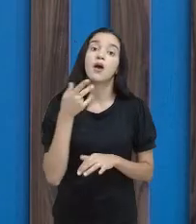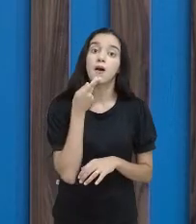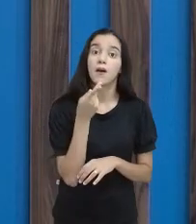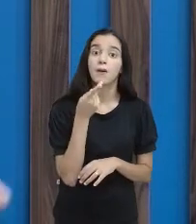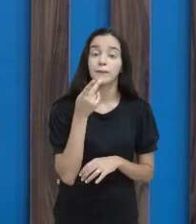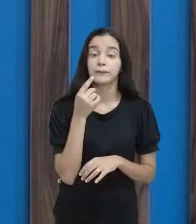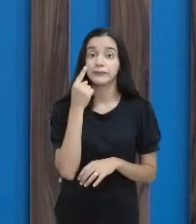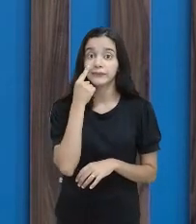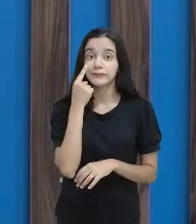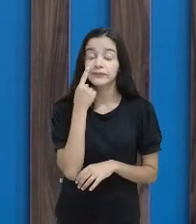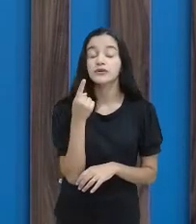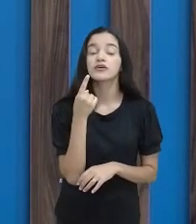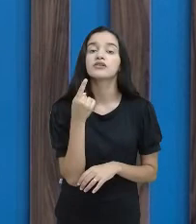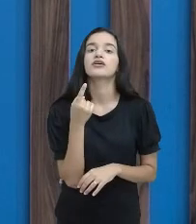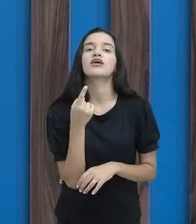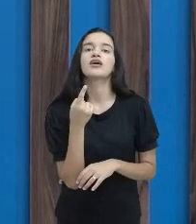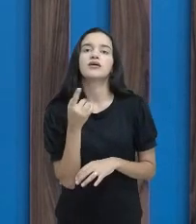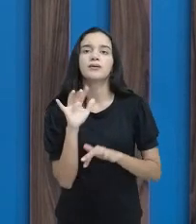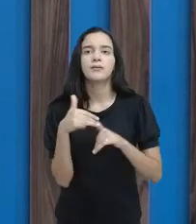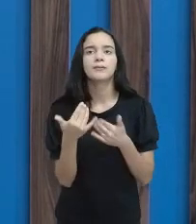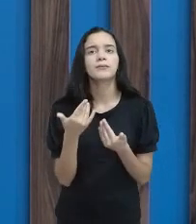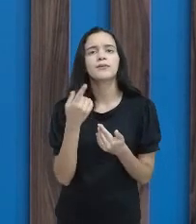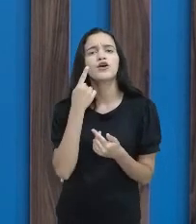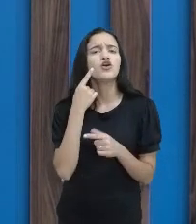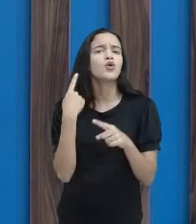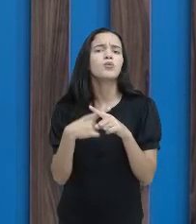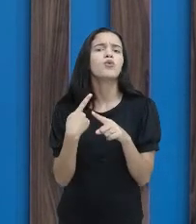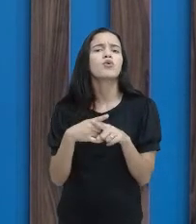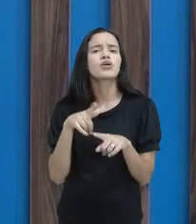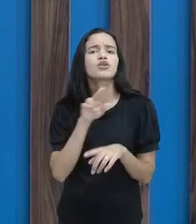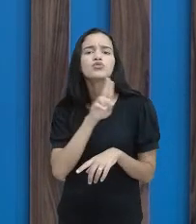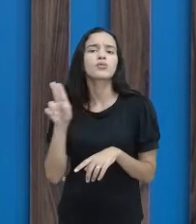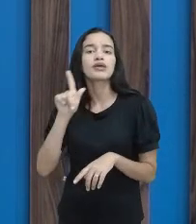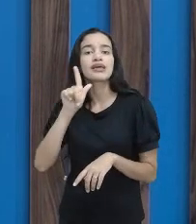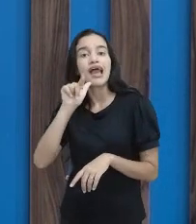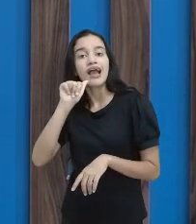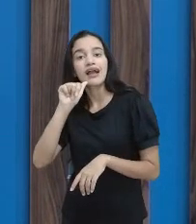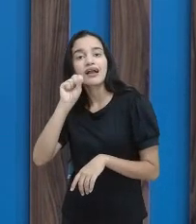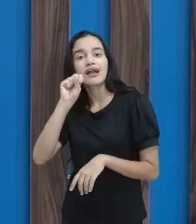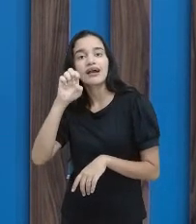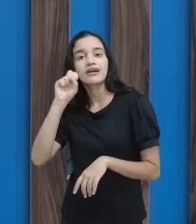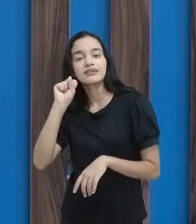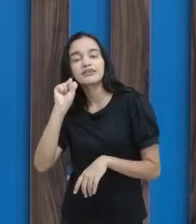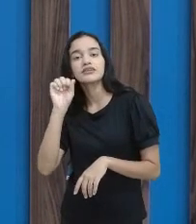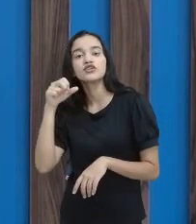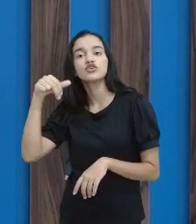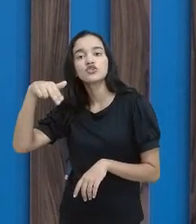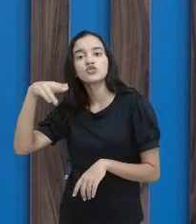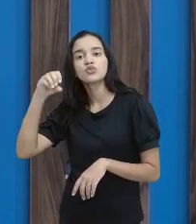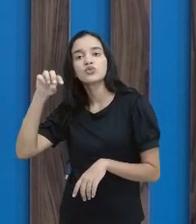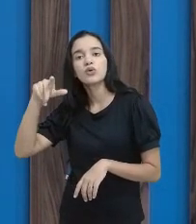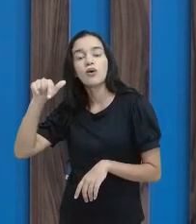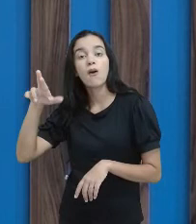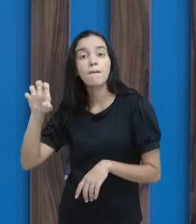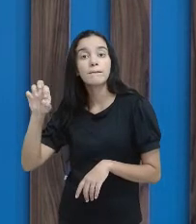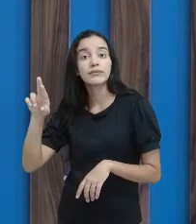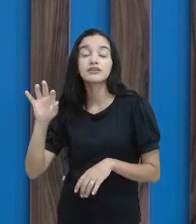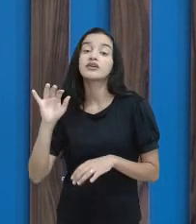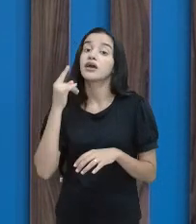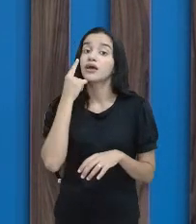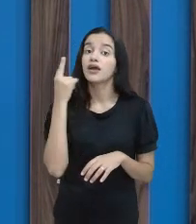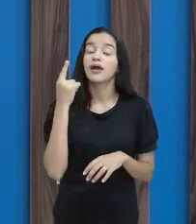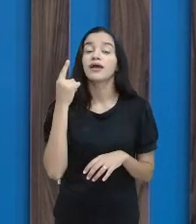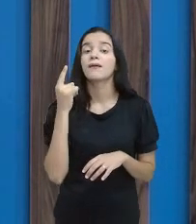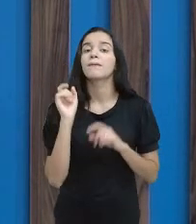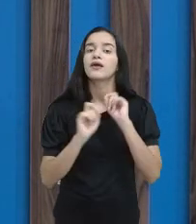que eles recebem também o nome de gases nobres, né? Sim, diga lá. Eles não se combinam com outros, a maioria